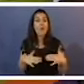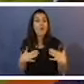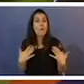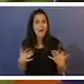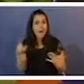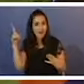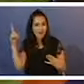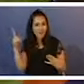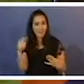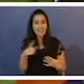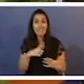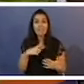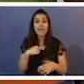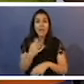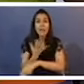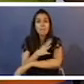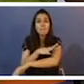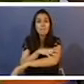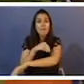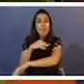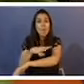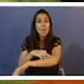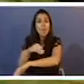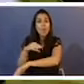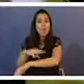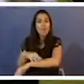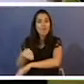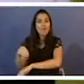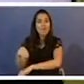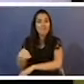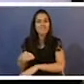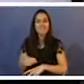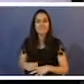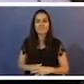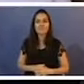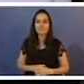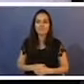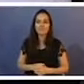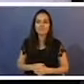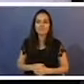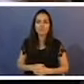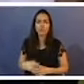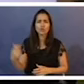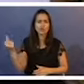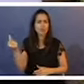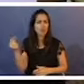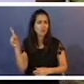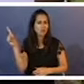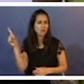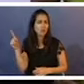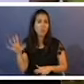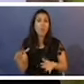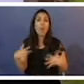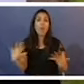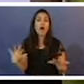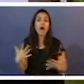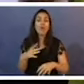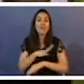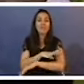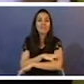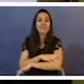que aparecem que tem pelos não são todos dos que nós vimos desses seis aqui qual